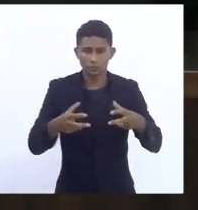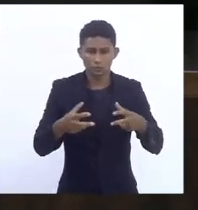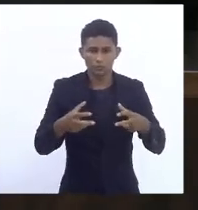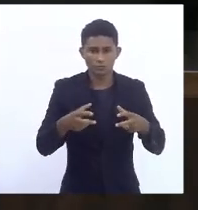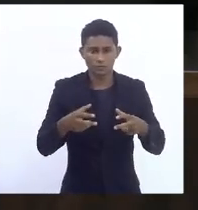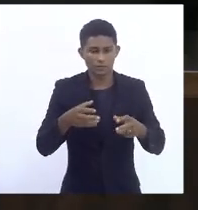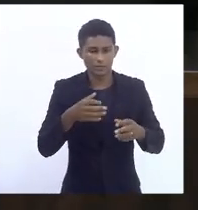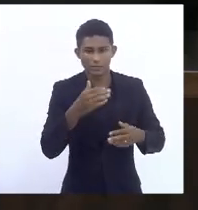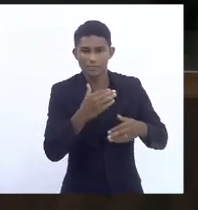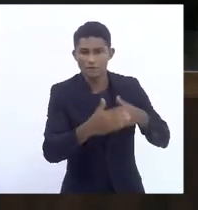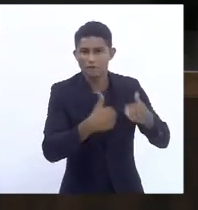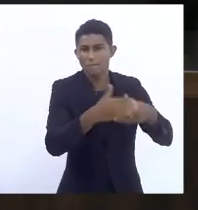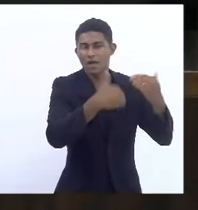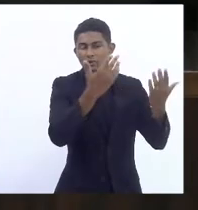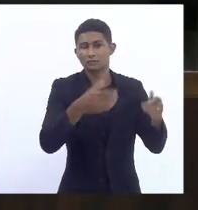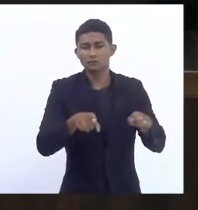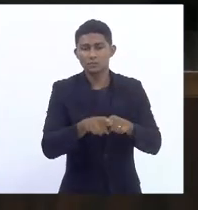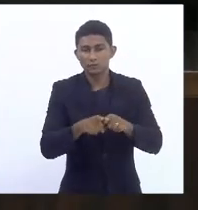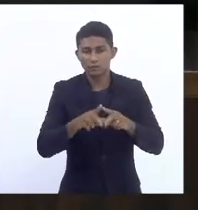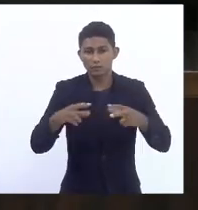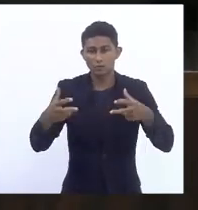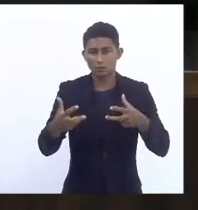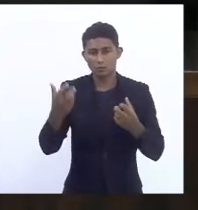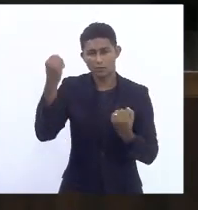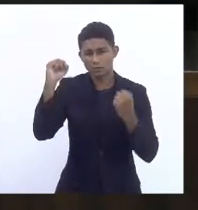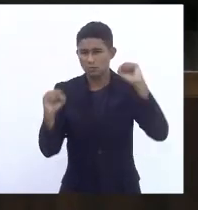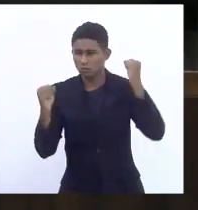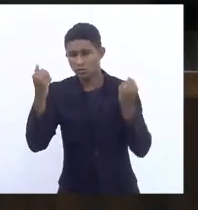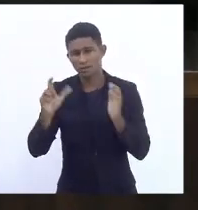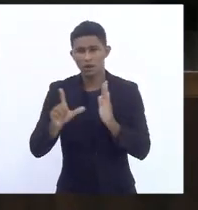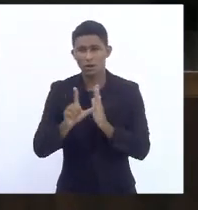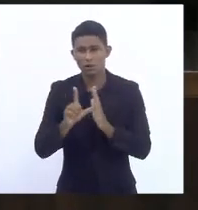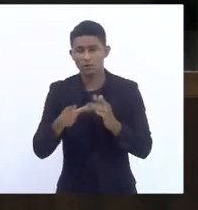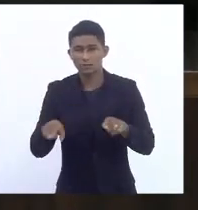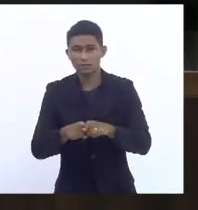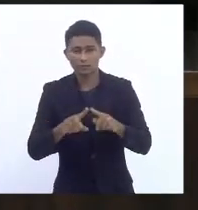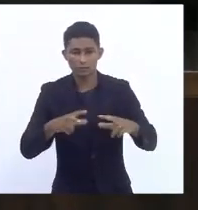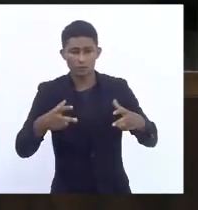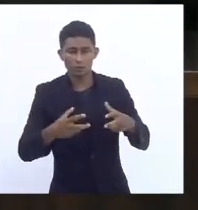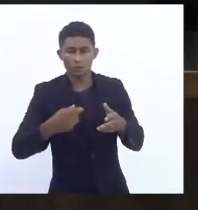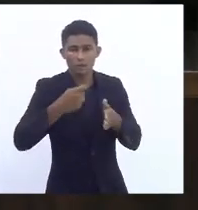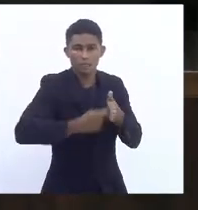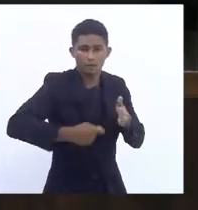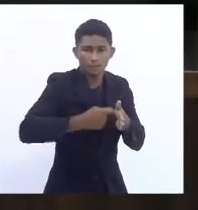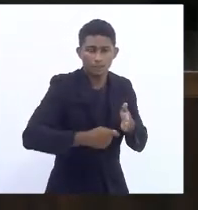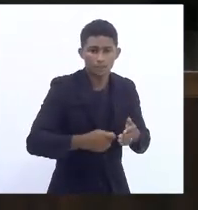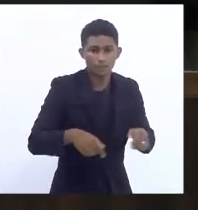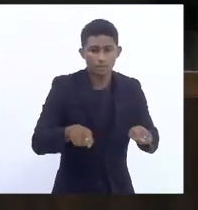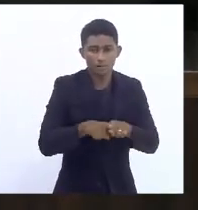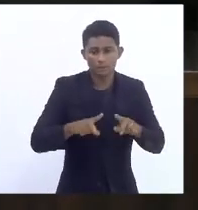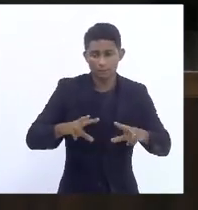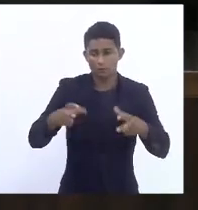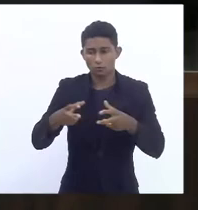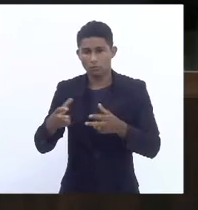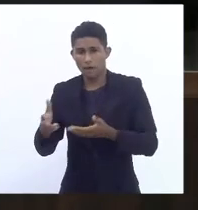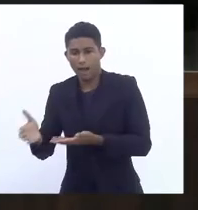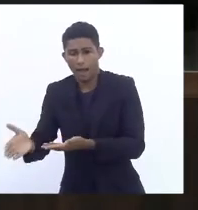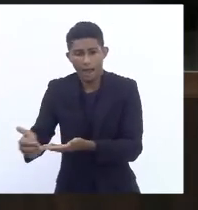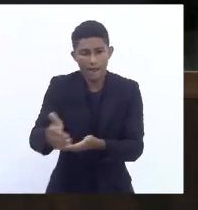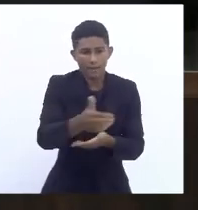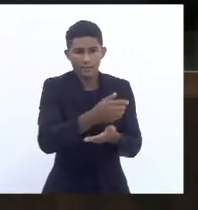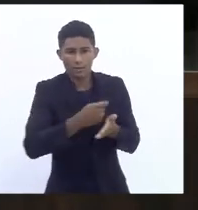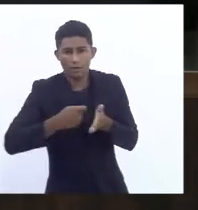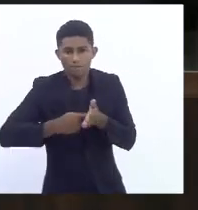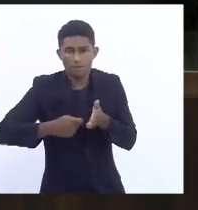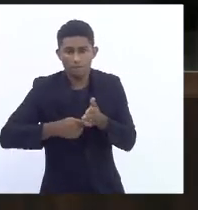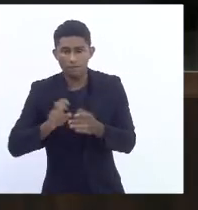Regional, de Economia, Indústria e Comércio, de Tributação, Controle de Arrecadação Estadual e Fiscalização dos Tributos